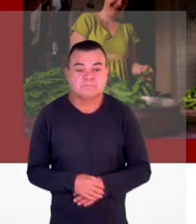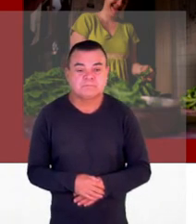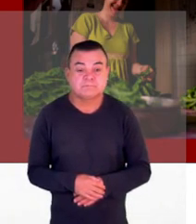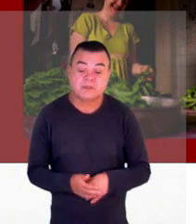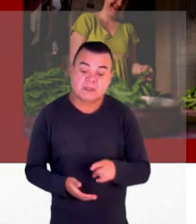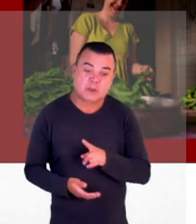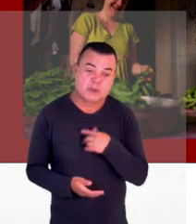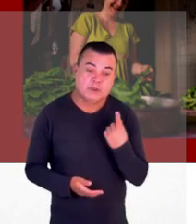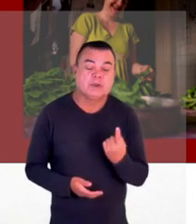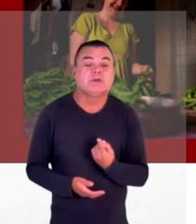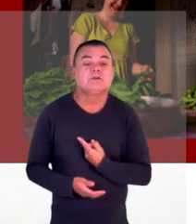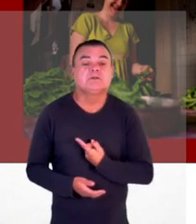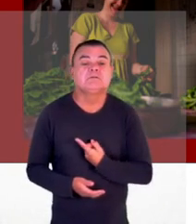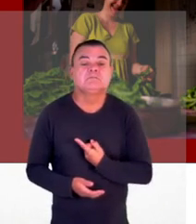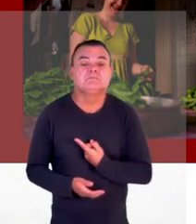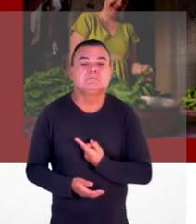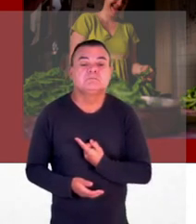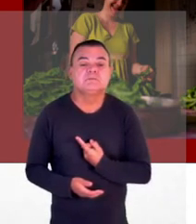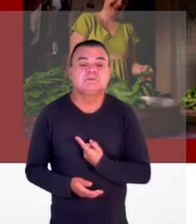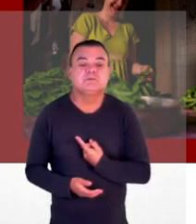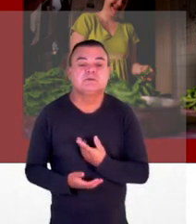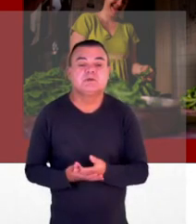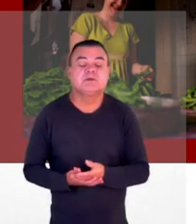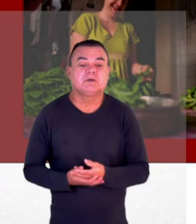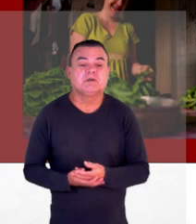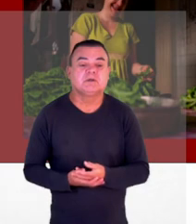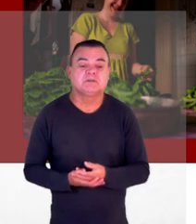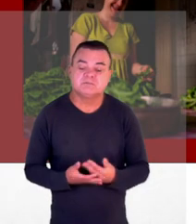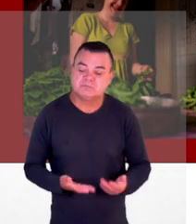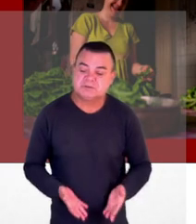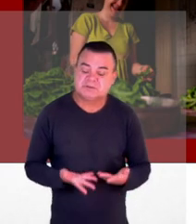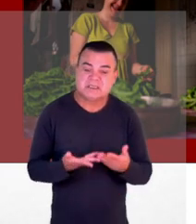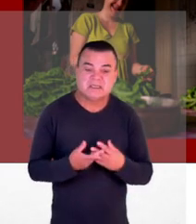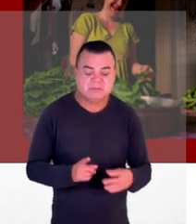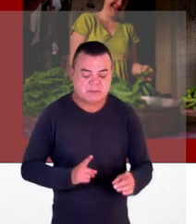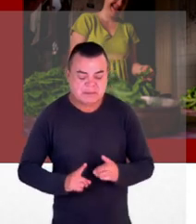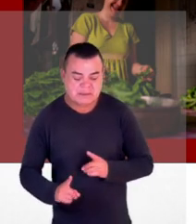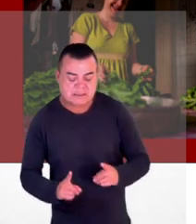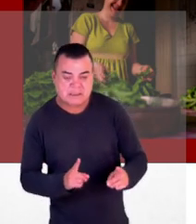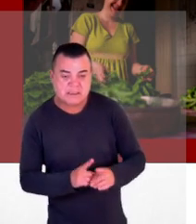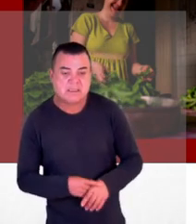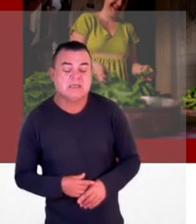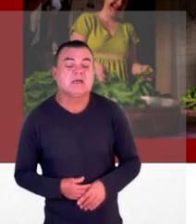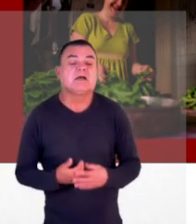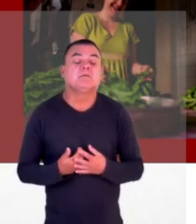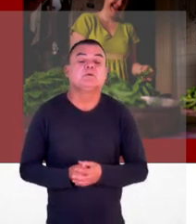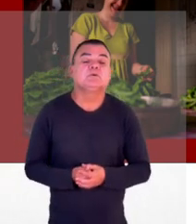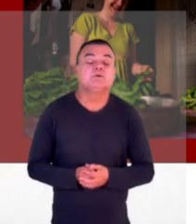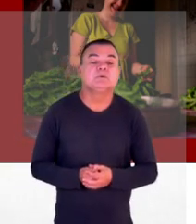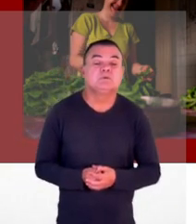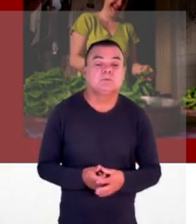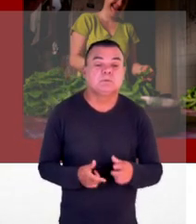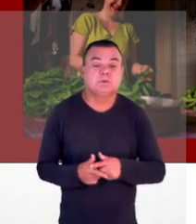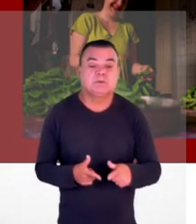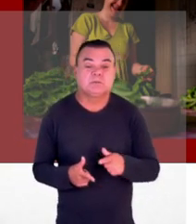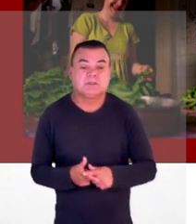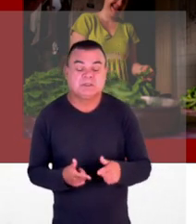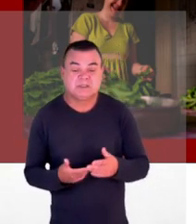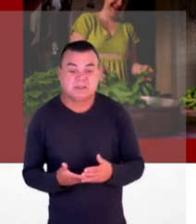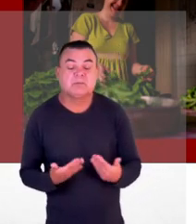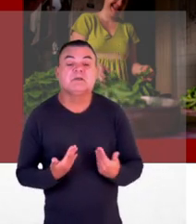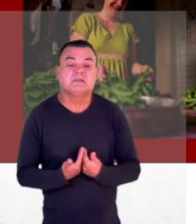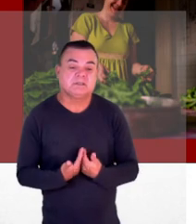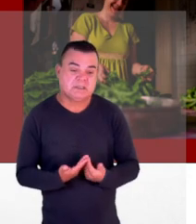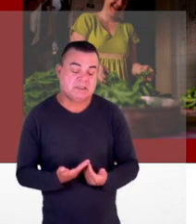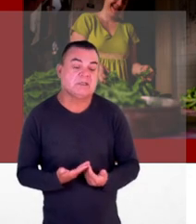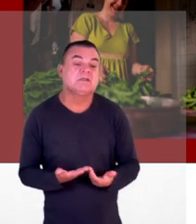obviamente eh comentamos e debatemos a complexidade do direito humano alimentação passa Afonso Henrique